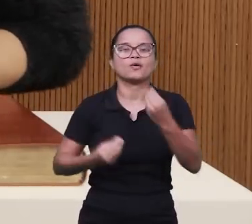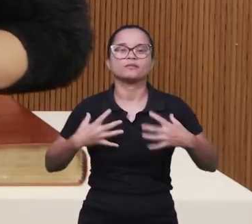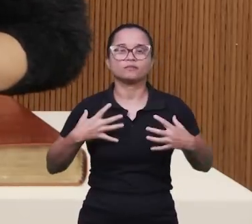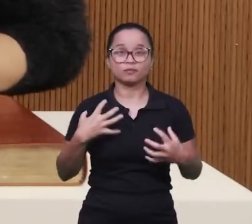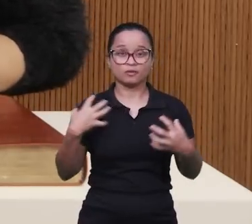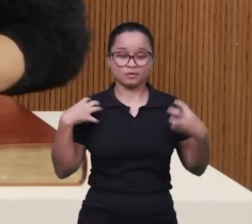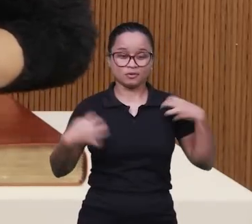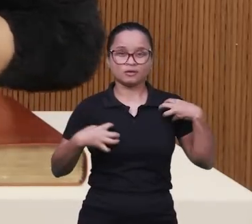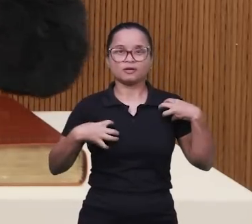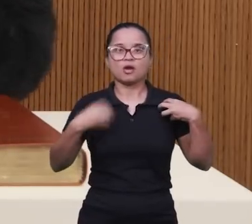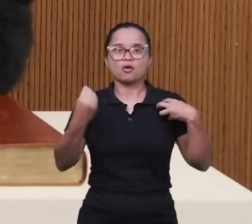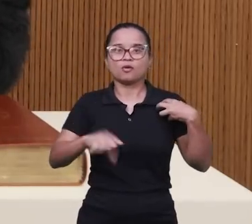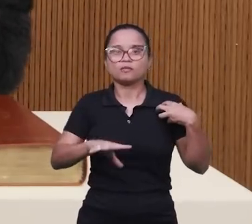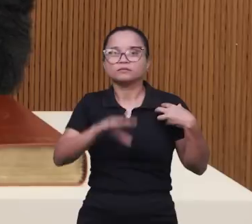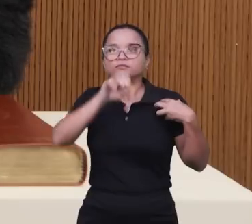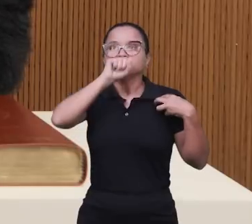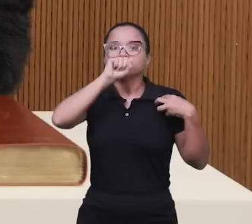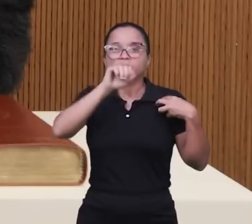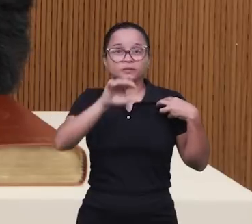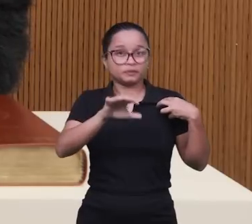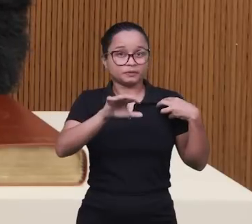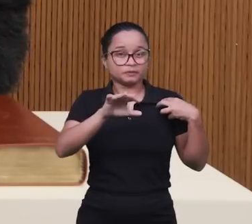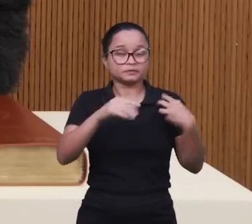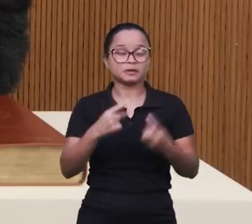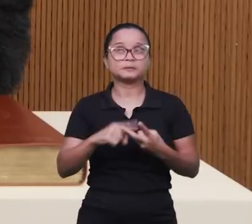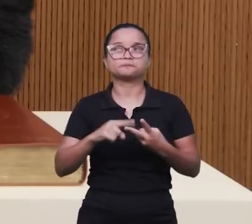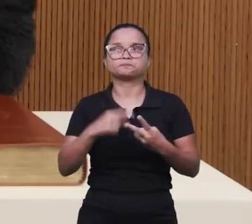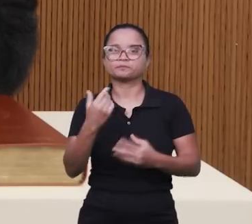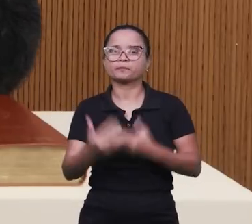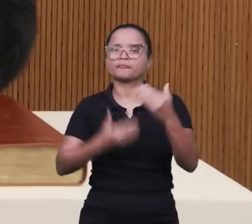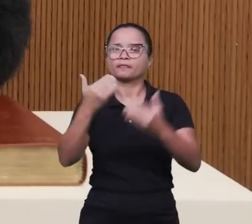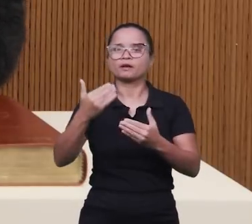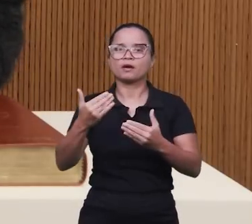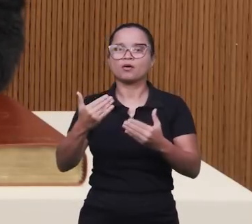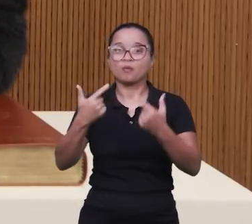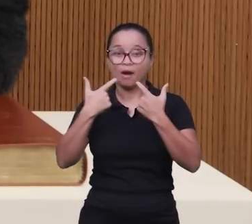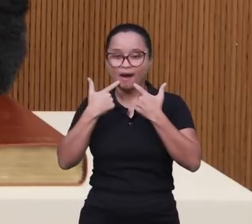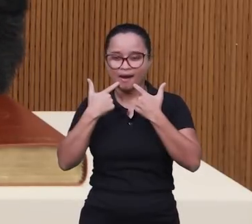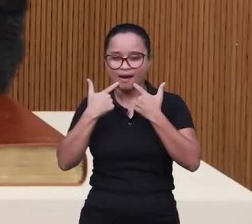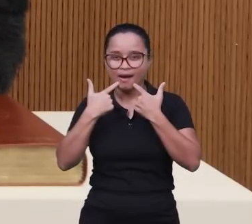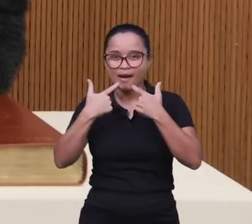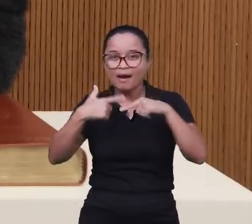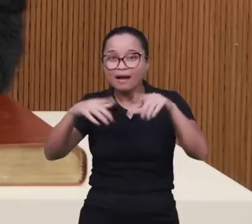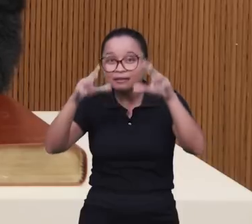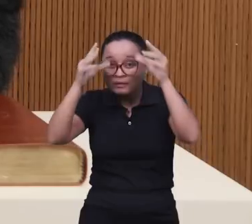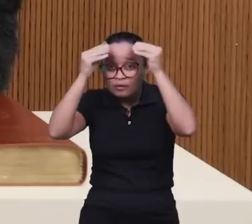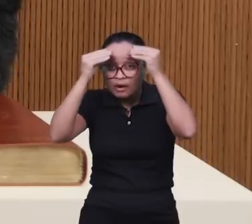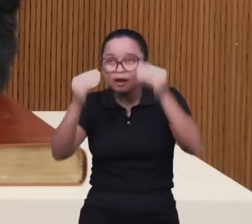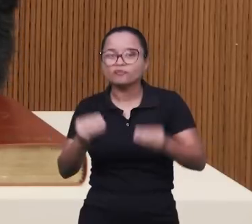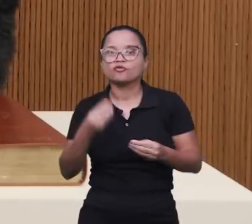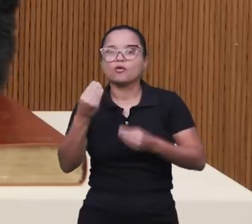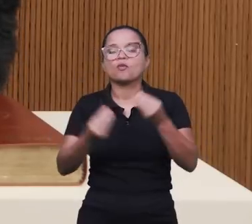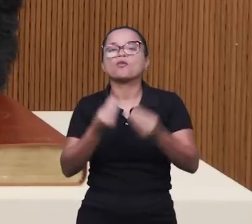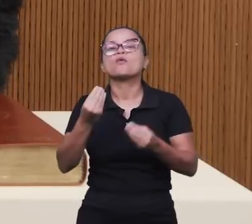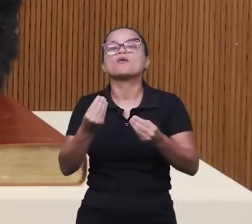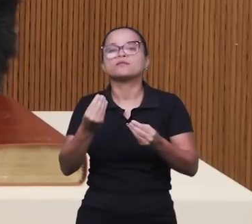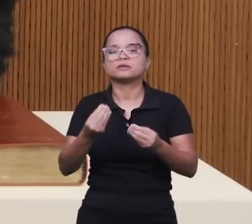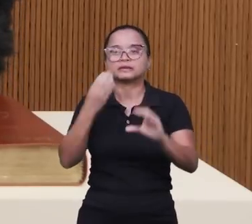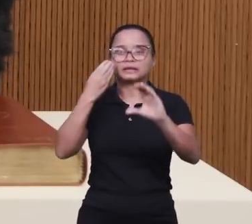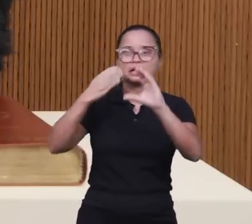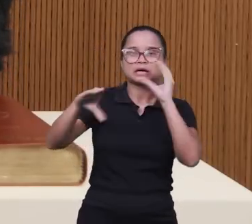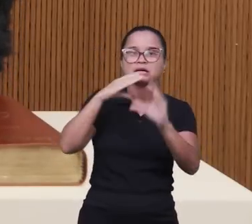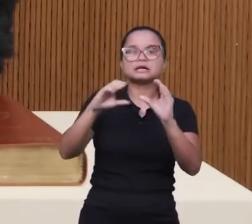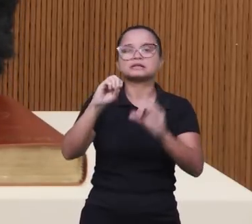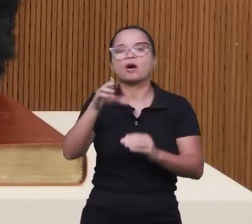musculatura respiratória, desenvolver a linguagem, seja da voz falada, seja da